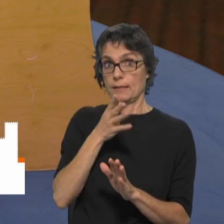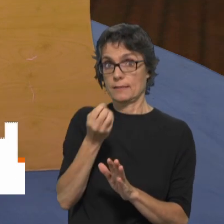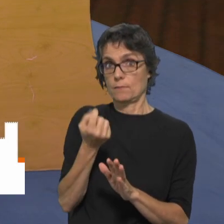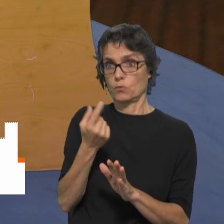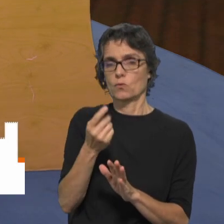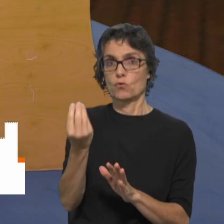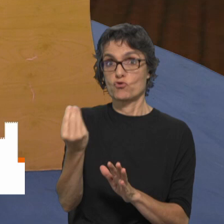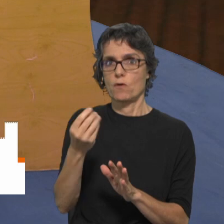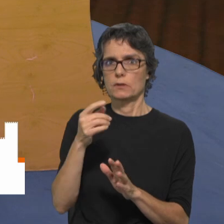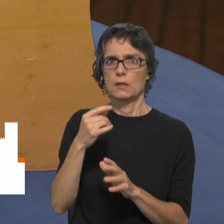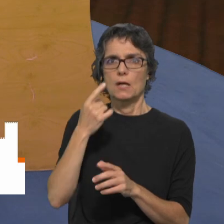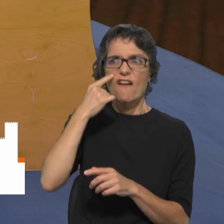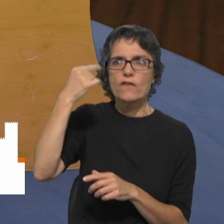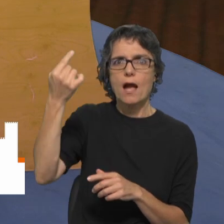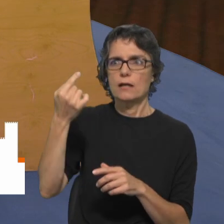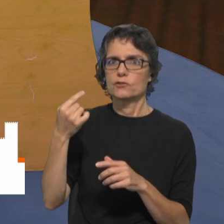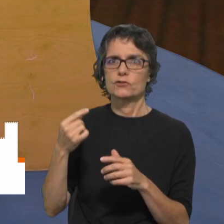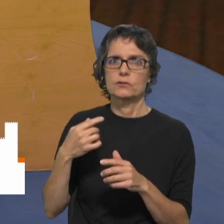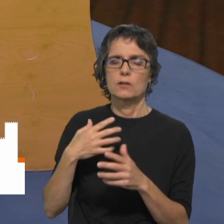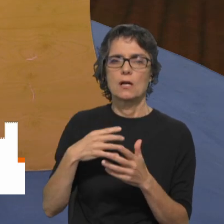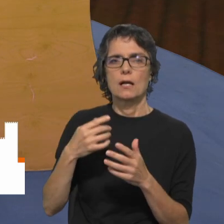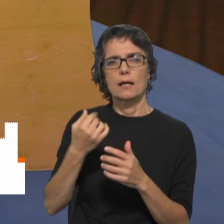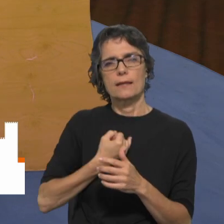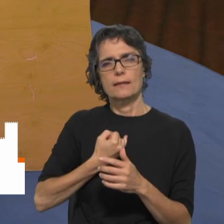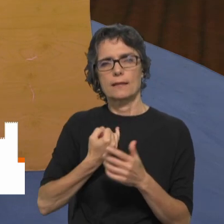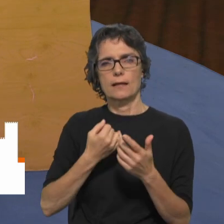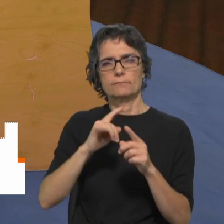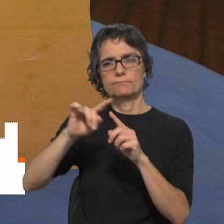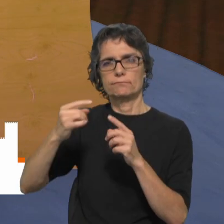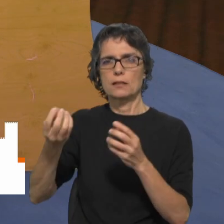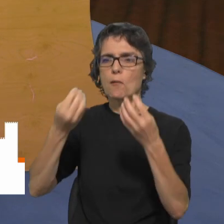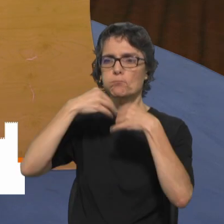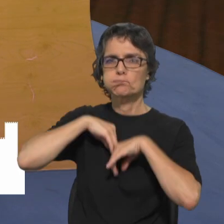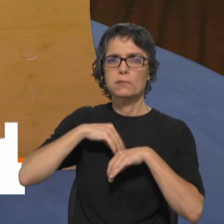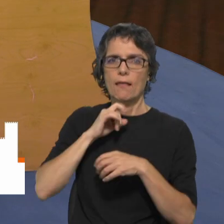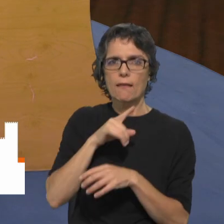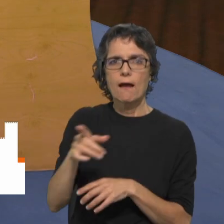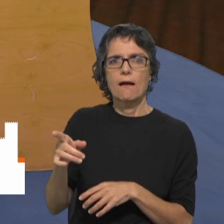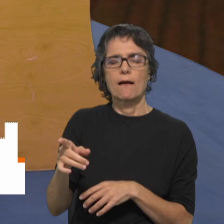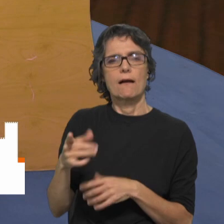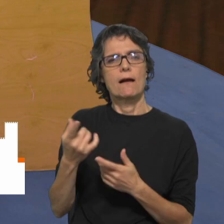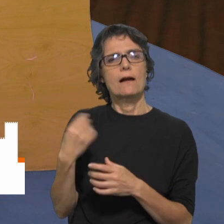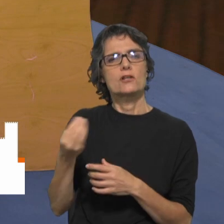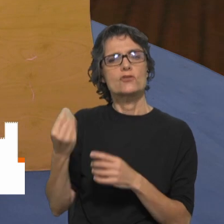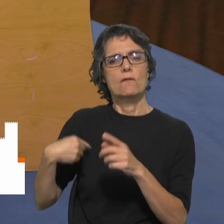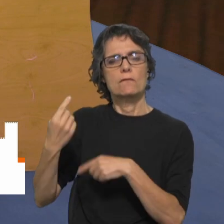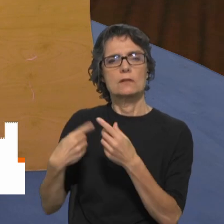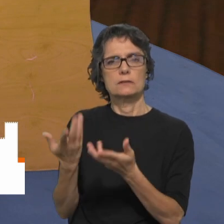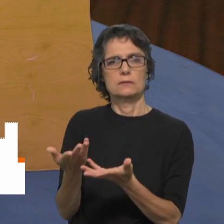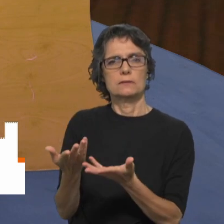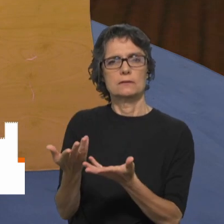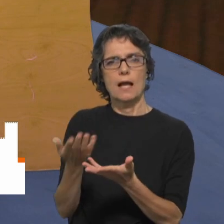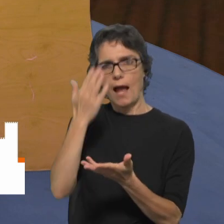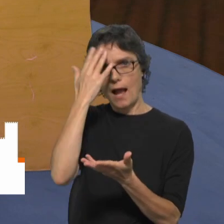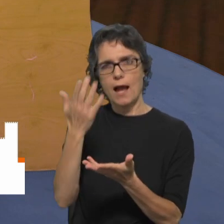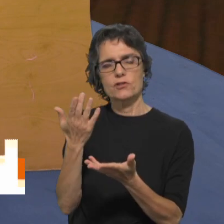em que viajam também, se tornam diferentes, também adquirem outras identidades. Estas novas gerações já não carregam tanto a marca